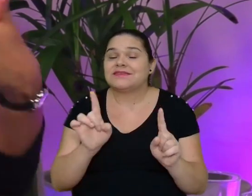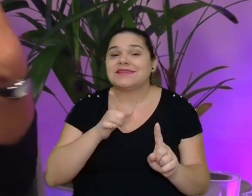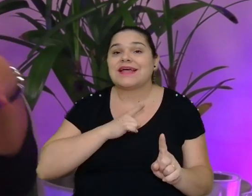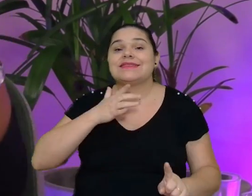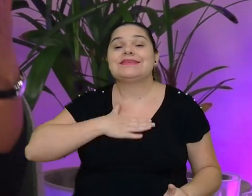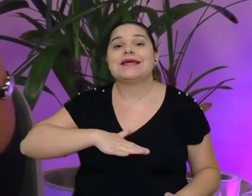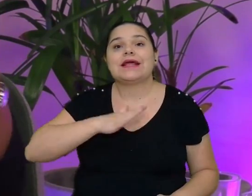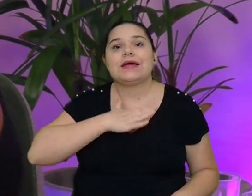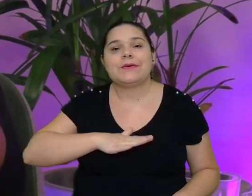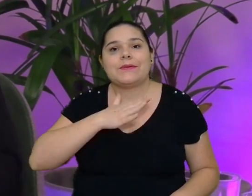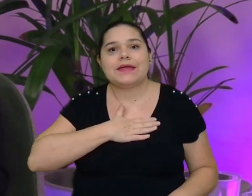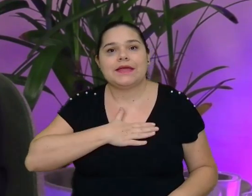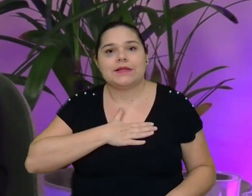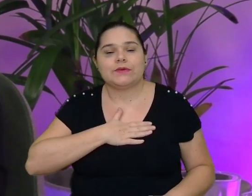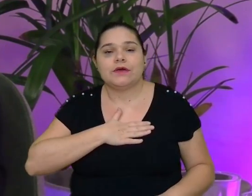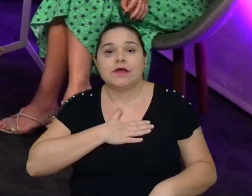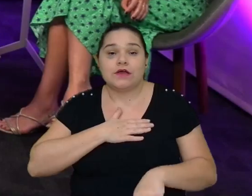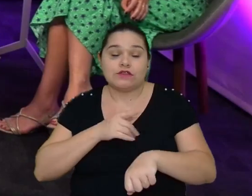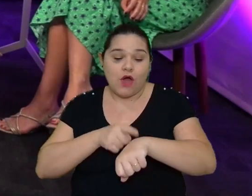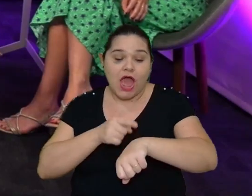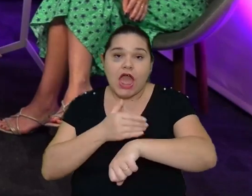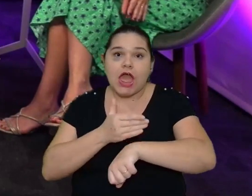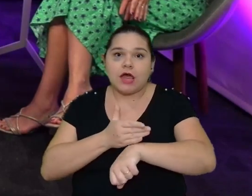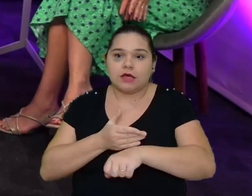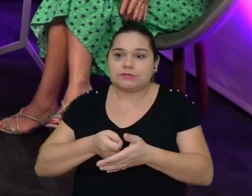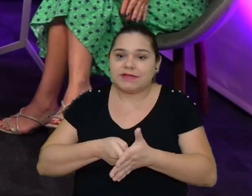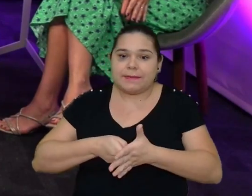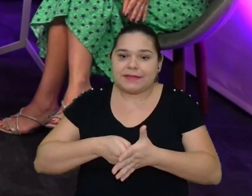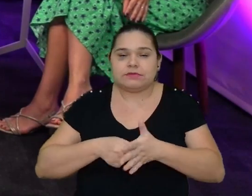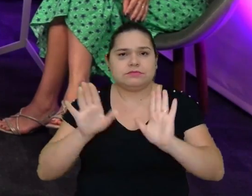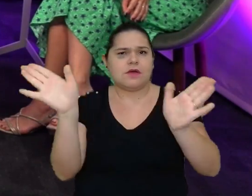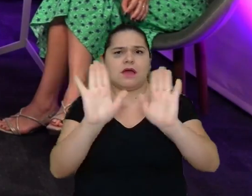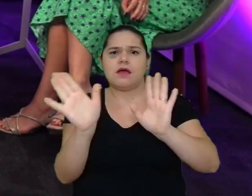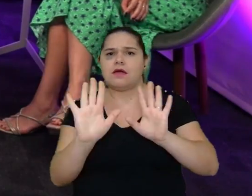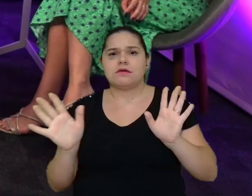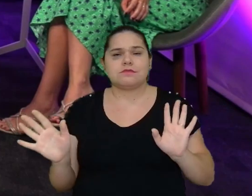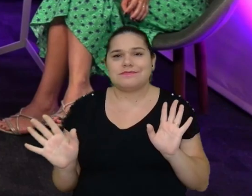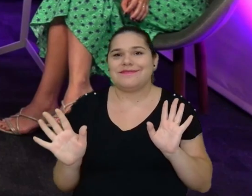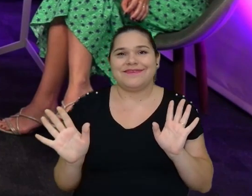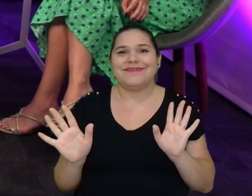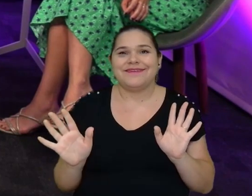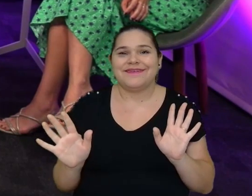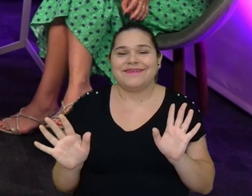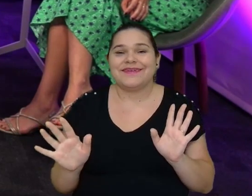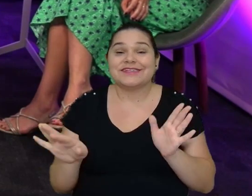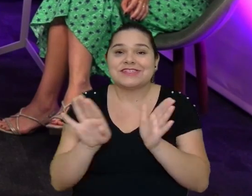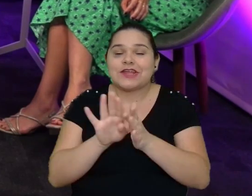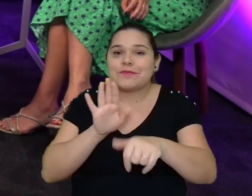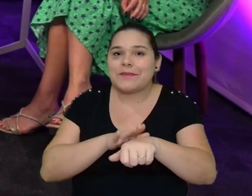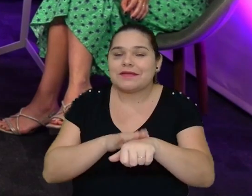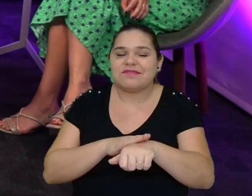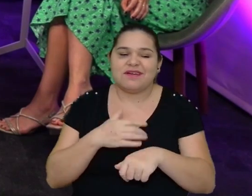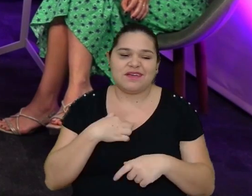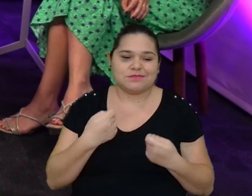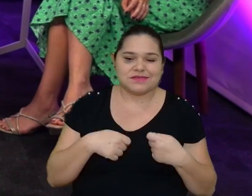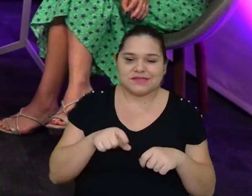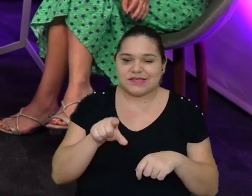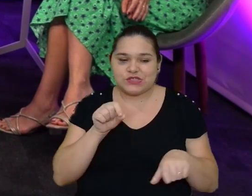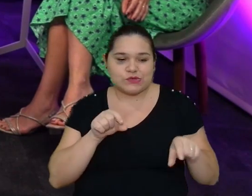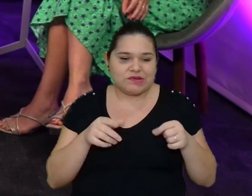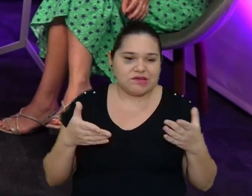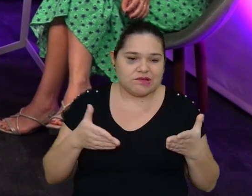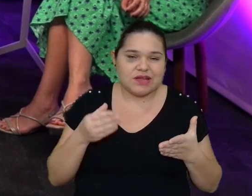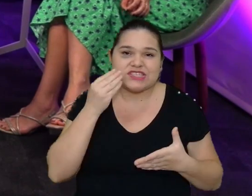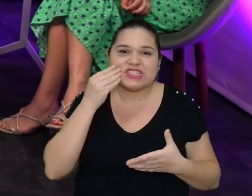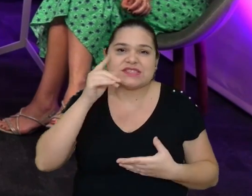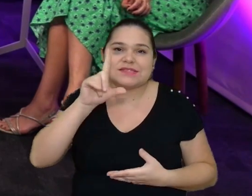relógio biológico não fica te pressionando, né? Você não vai chegar no momento que você... Eu tive que escolher e agora a minha chance é muito menor.